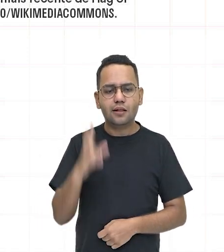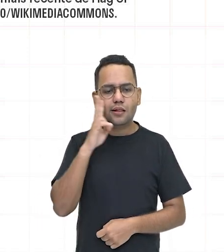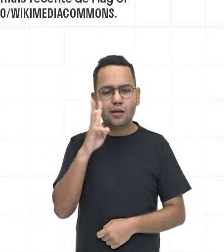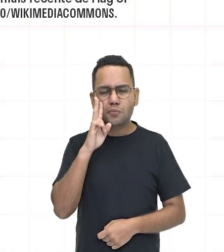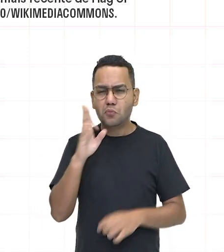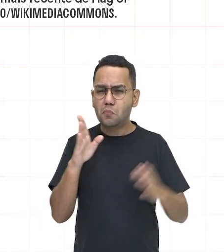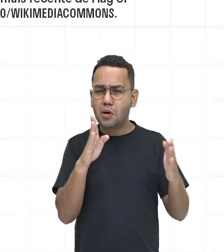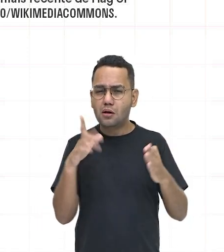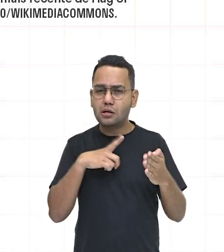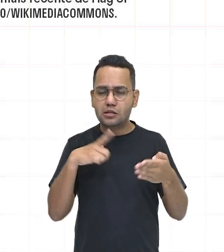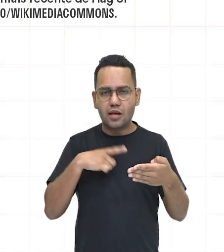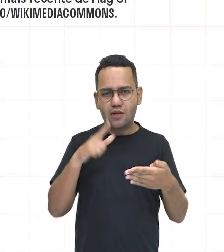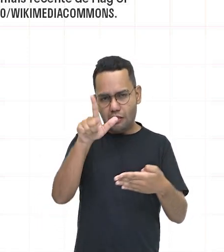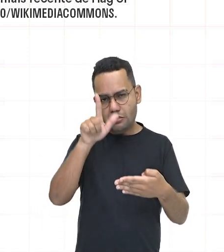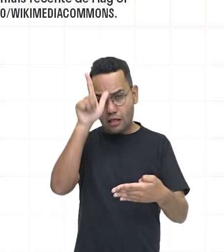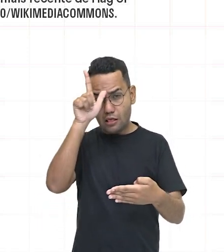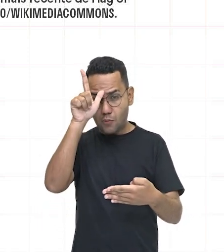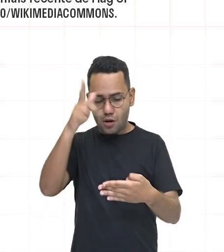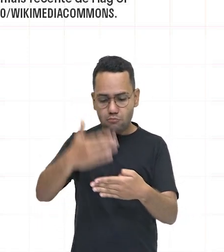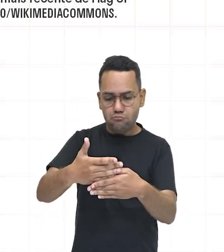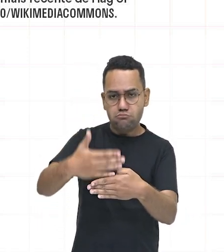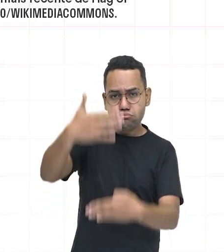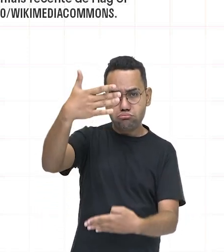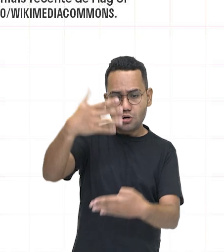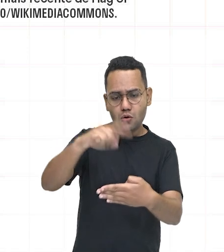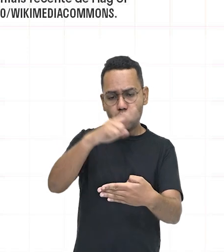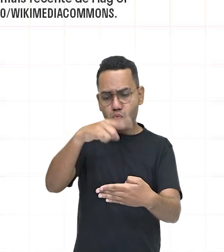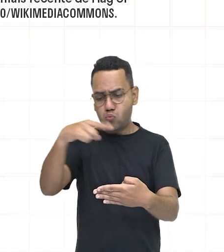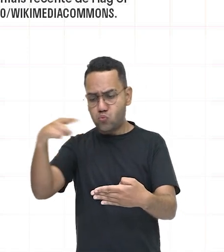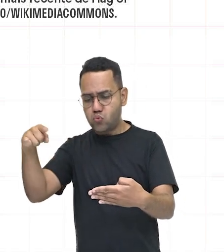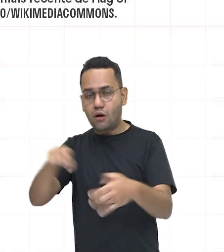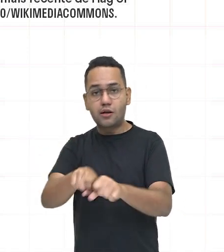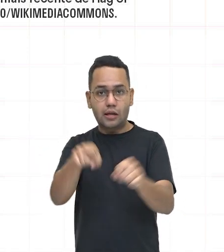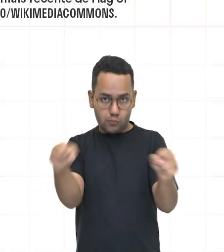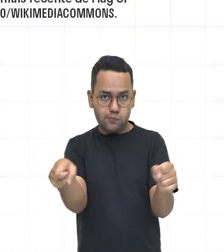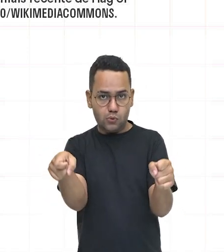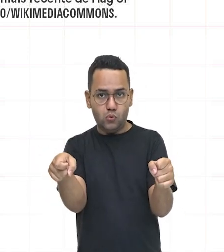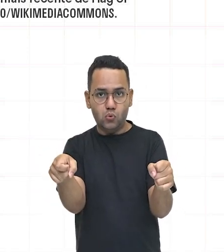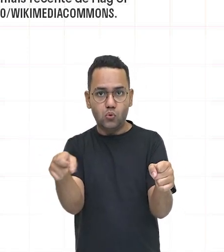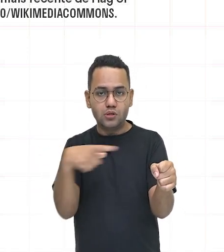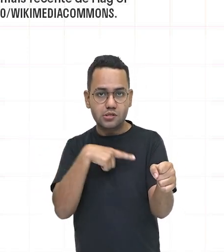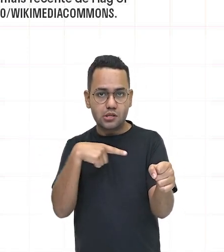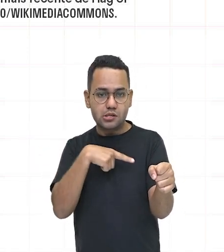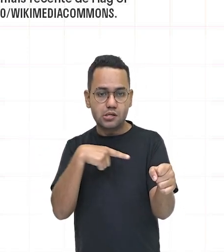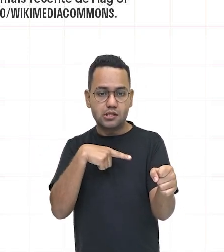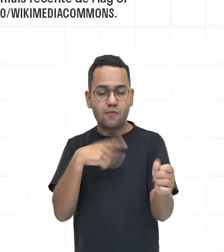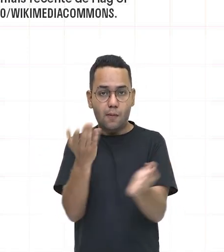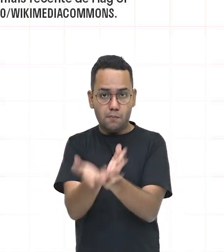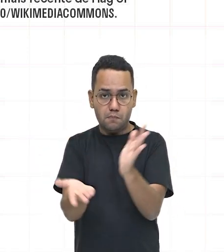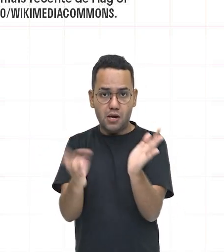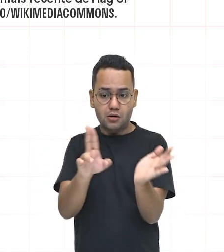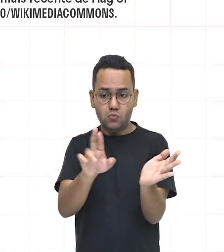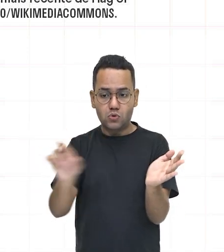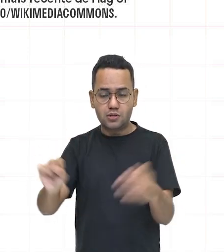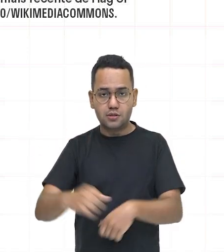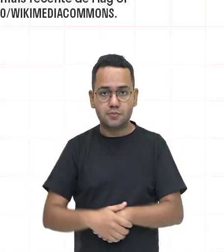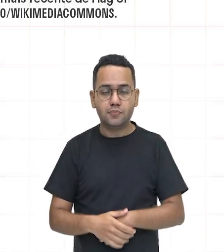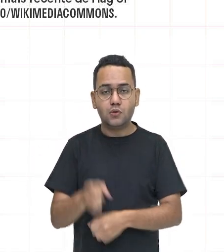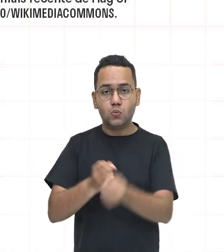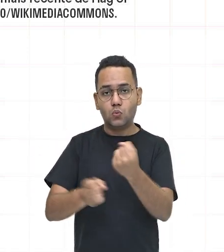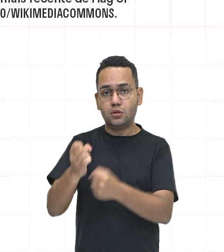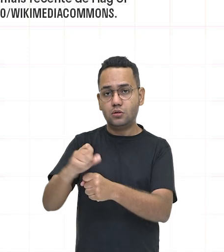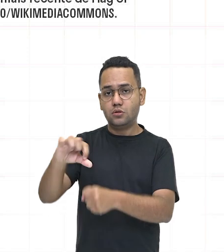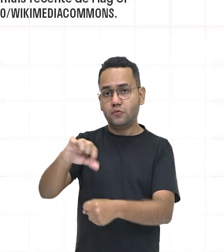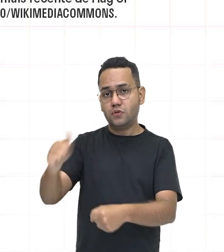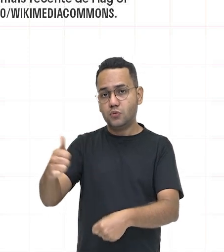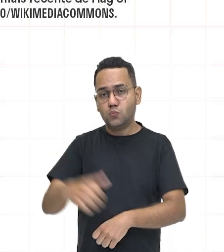né? Quando realmente ocorreu a dissolução da União Soviética em 1991, alguns países,